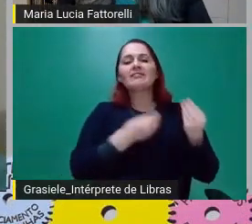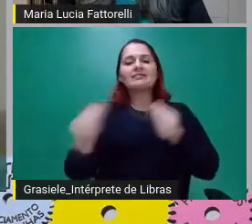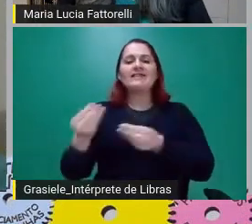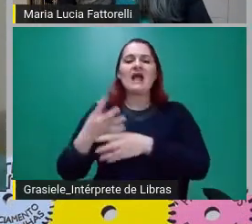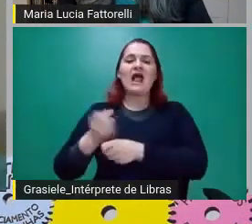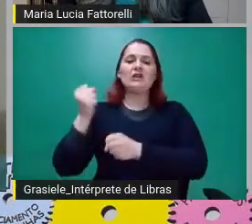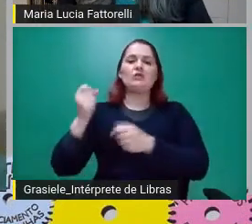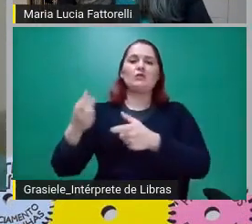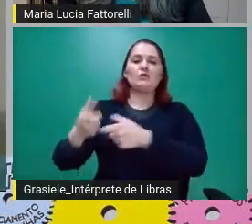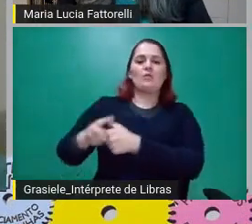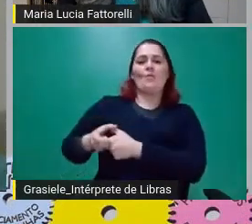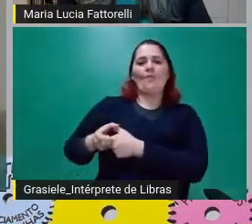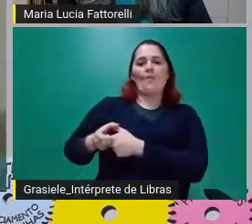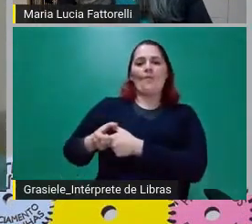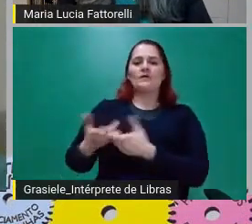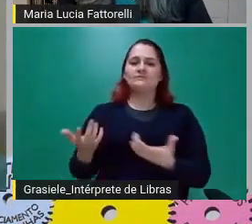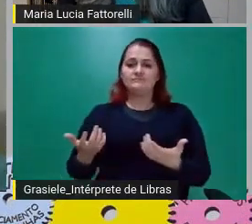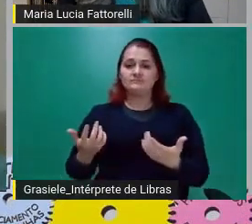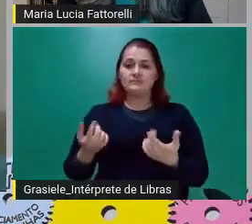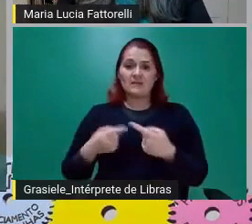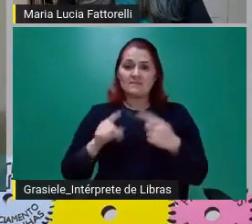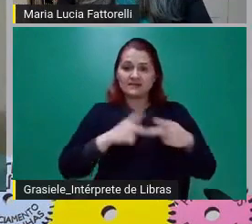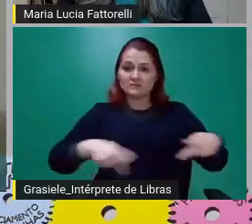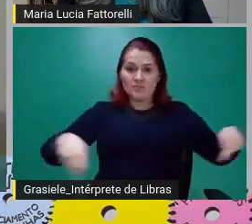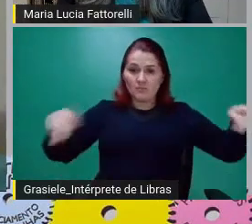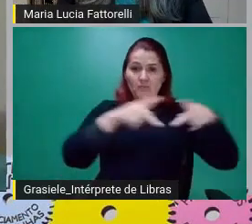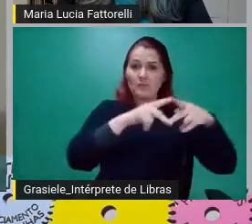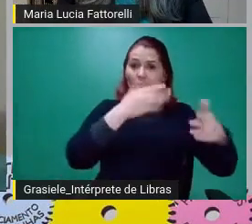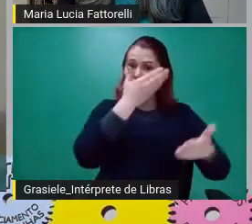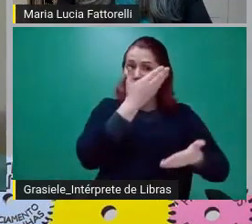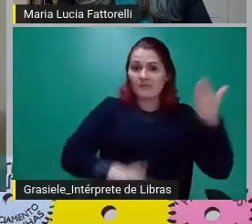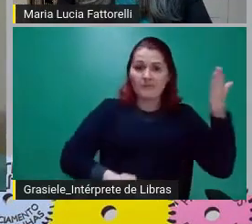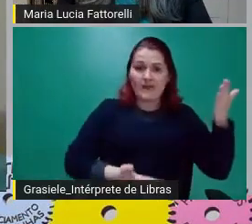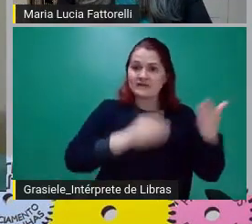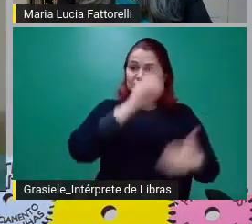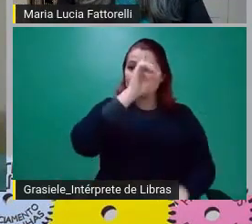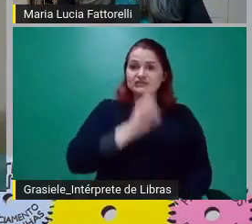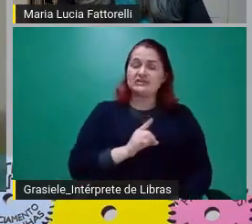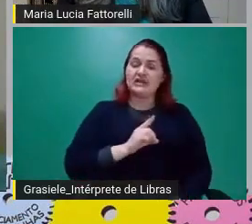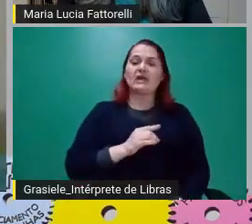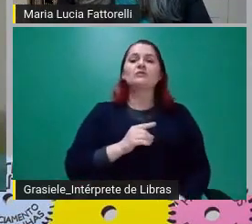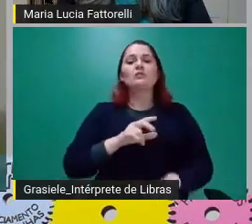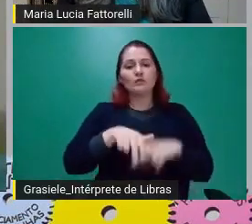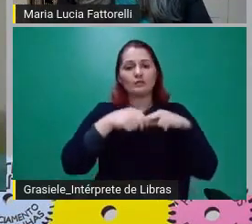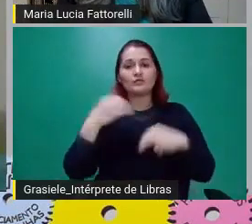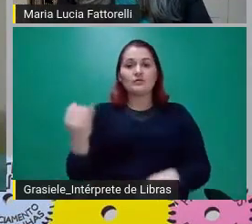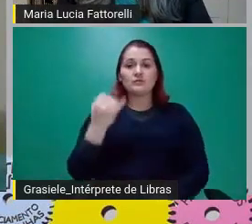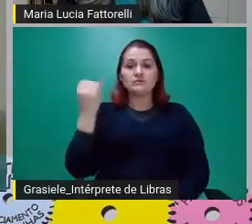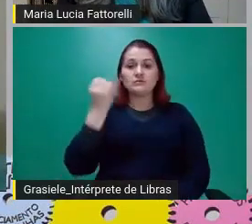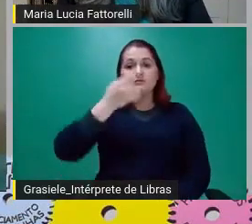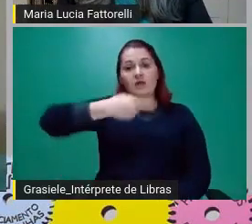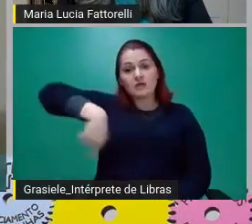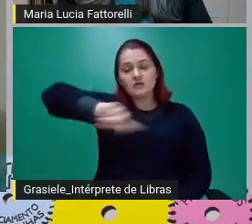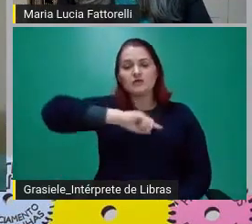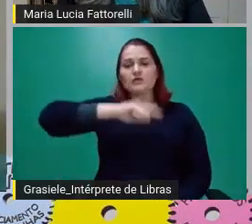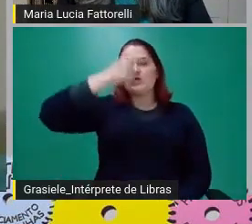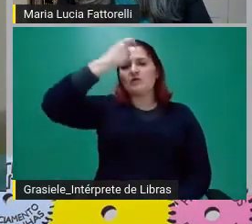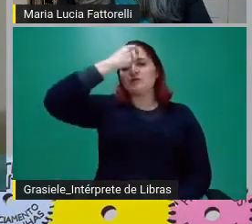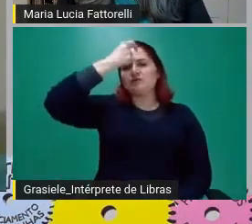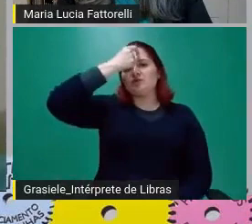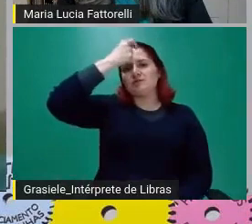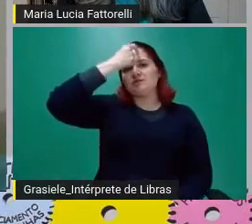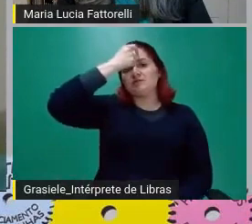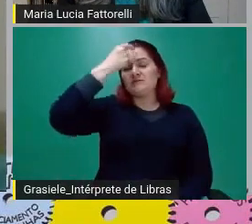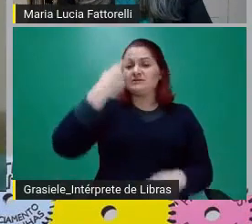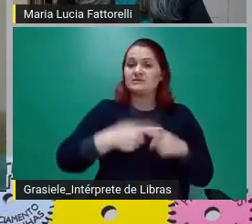classe trabalhadora. Então, é importante a gente tomar consciência disso para entender todo esse mecanismo e contra